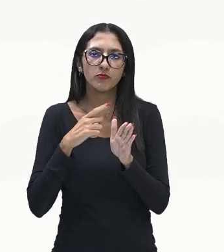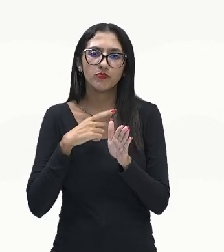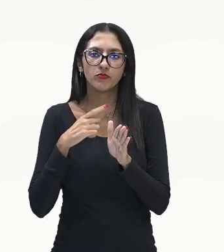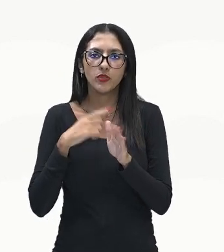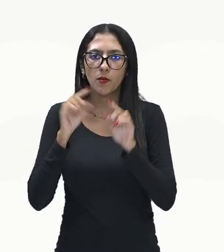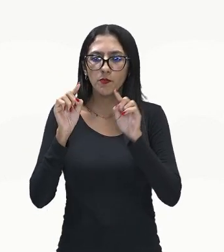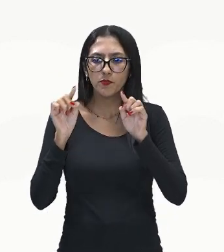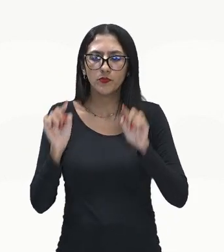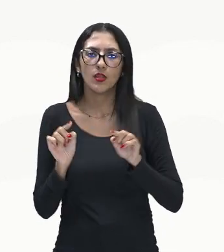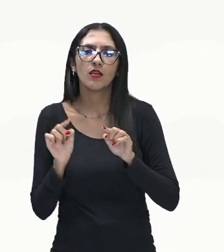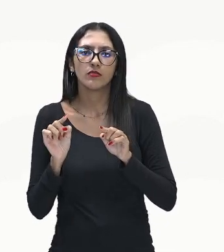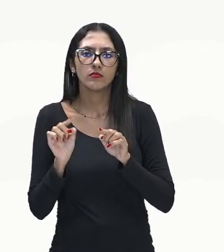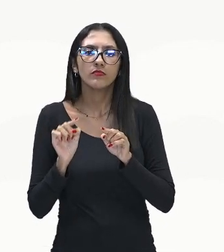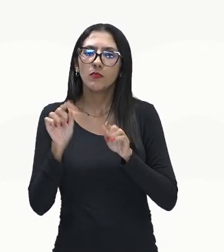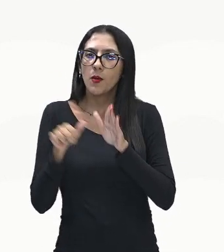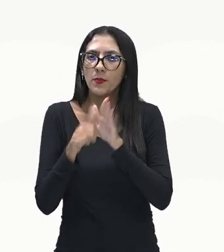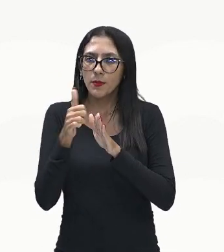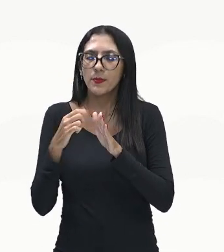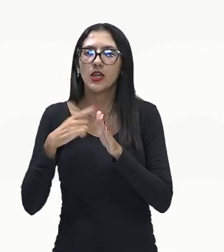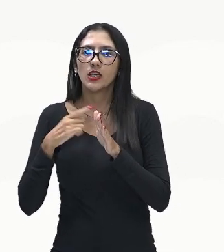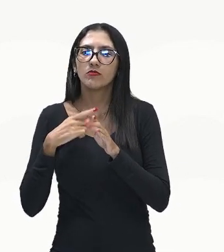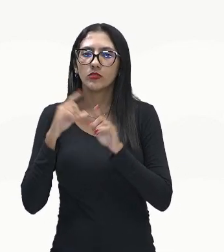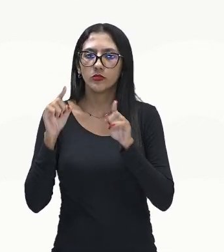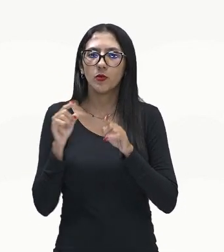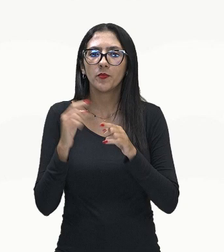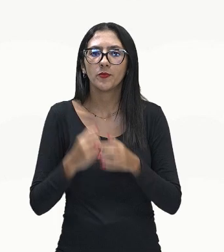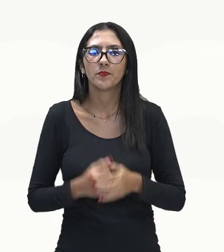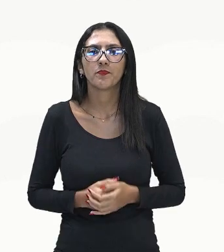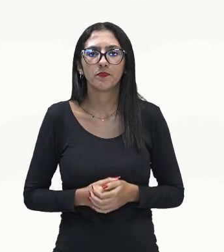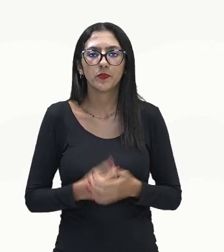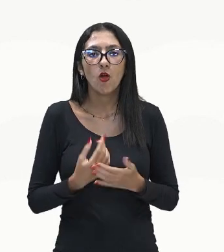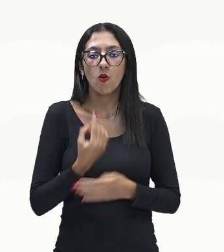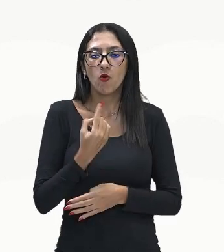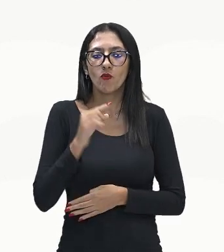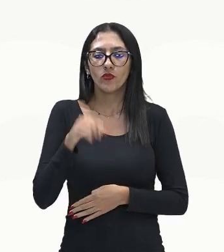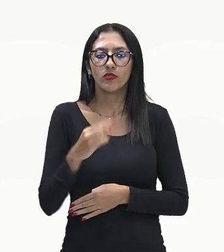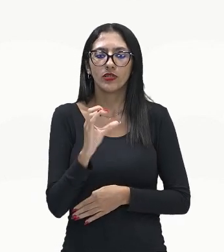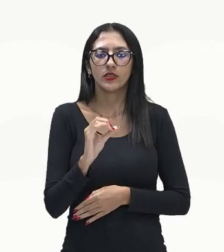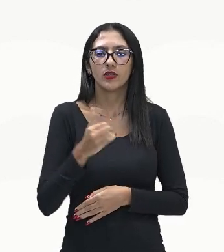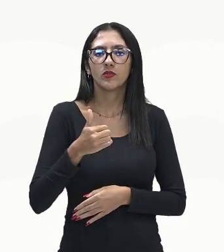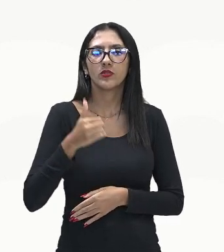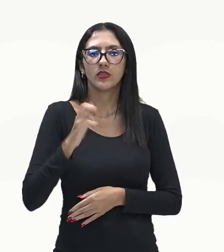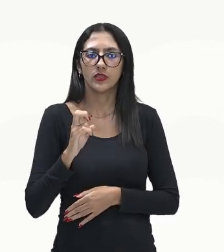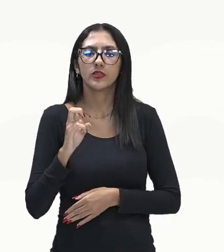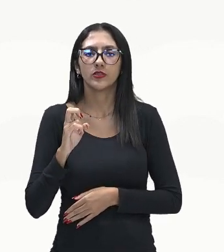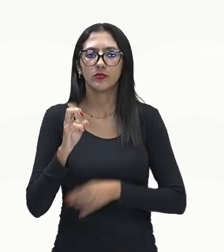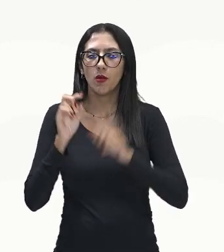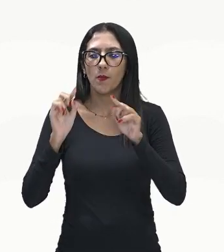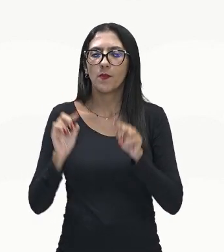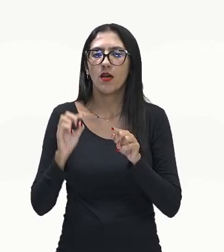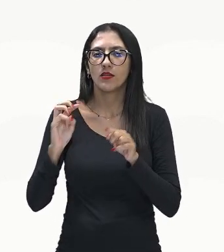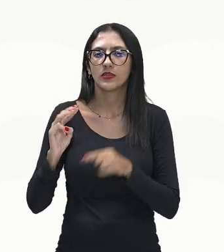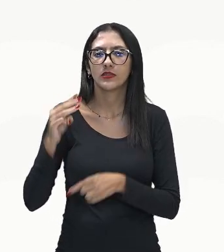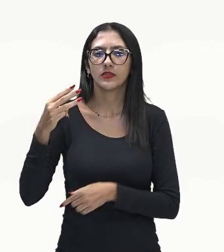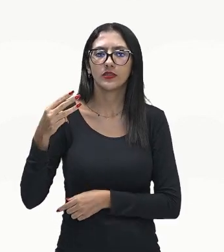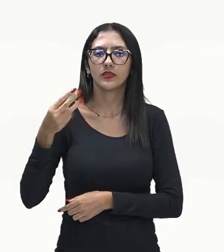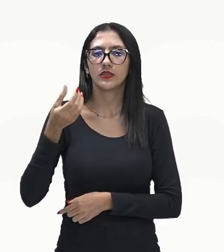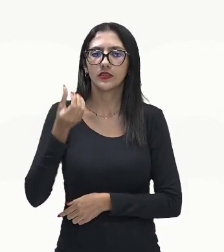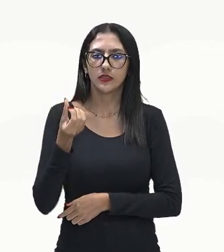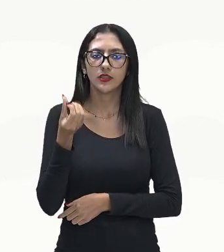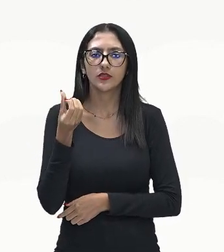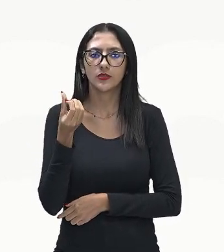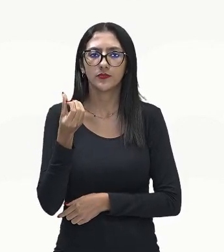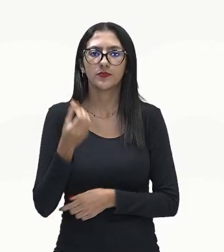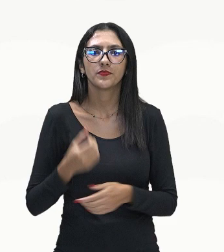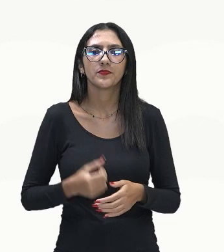por 0,015, isso vai dar 1,015, elevado à potência 36, nós